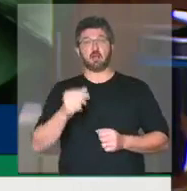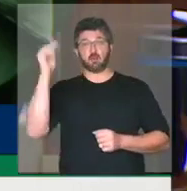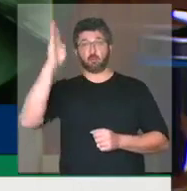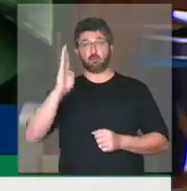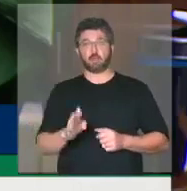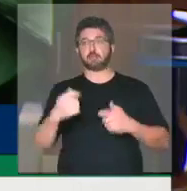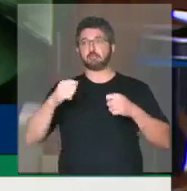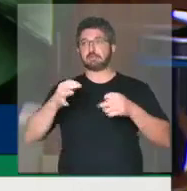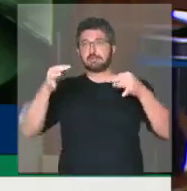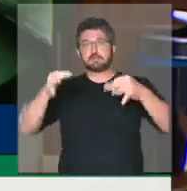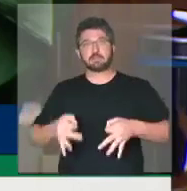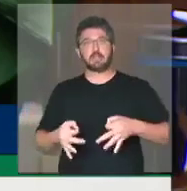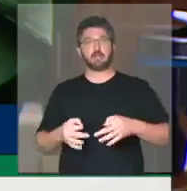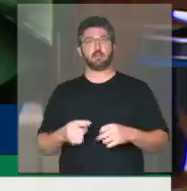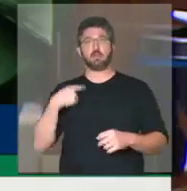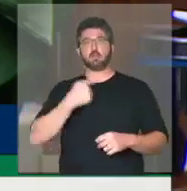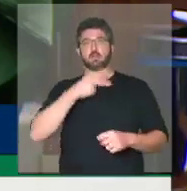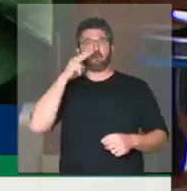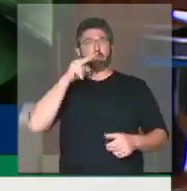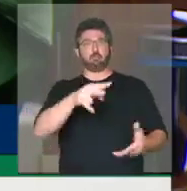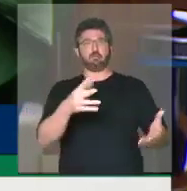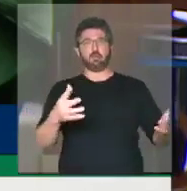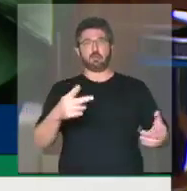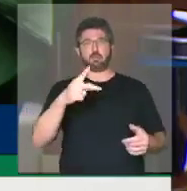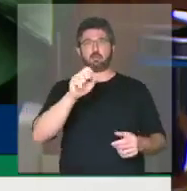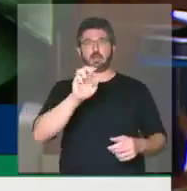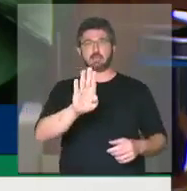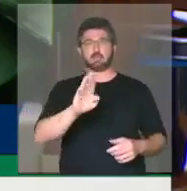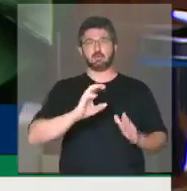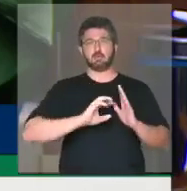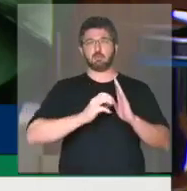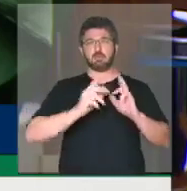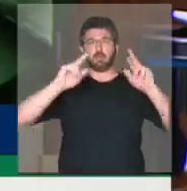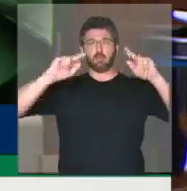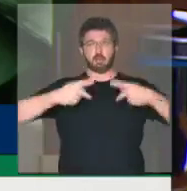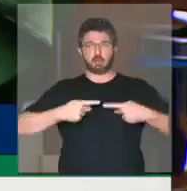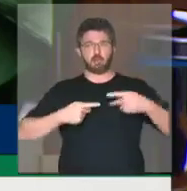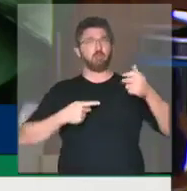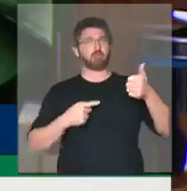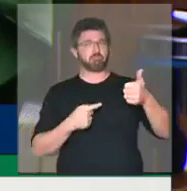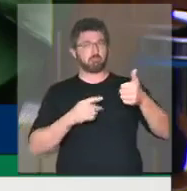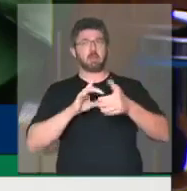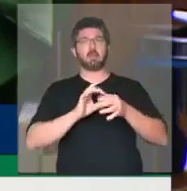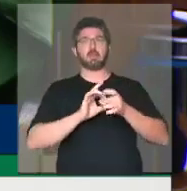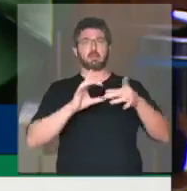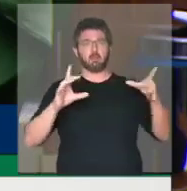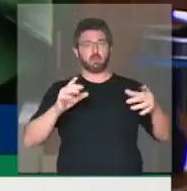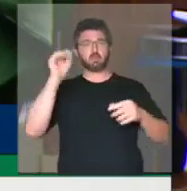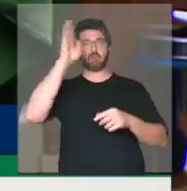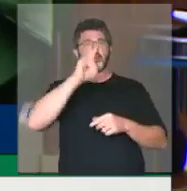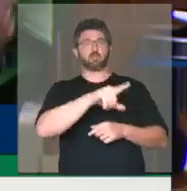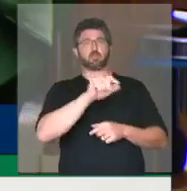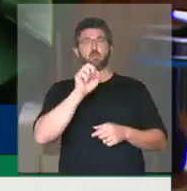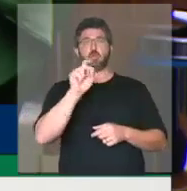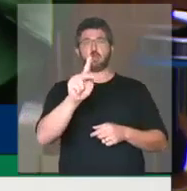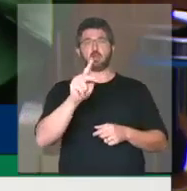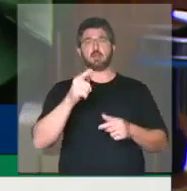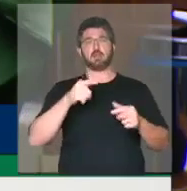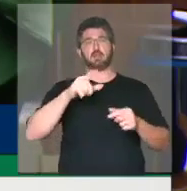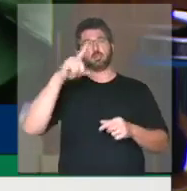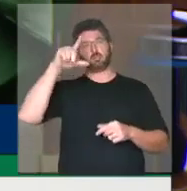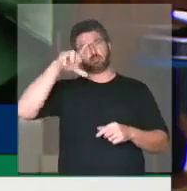dê certo. Todos nós vimos aqui a palavra do PSB, reconhecendo a opção democrática do povo brasileiro para